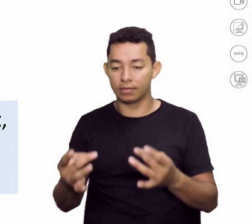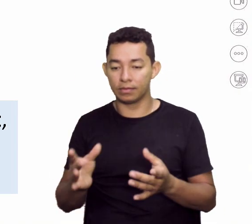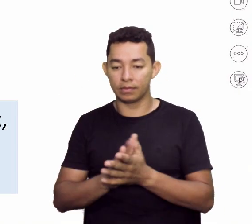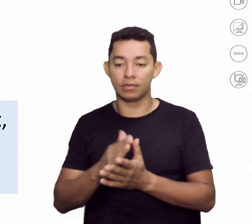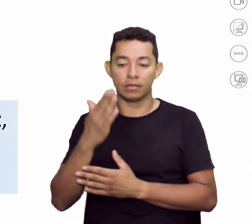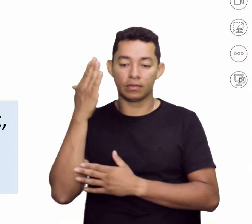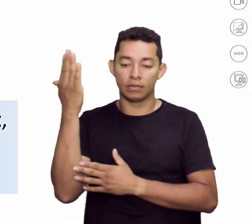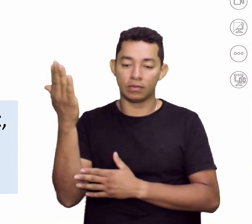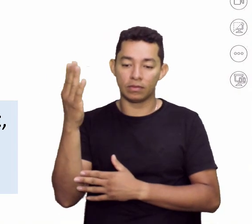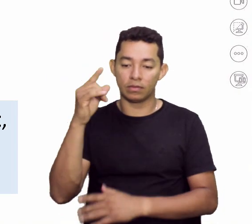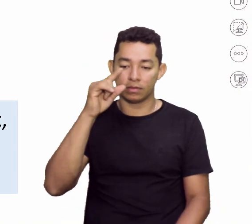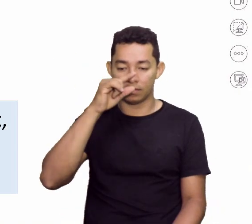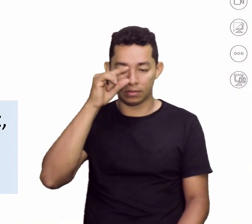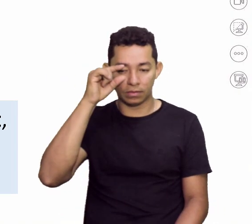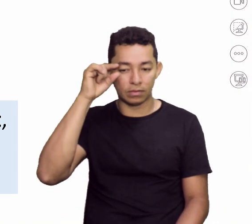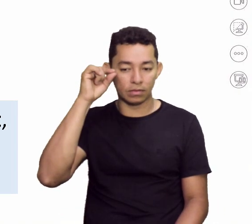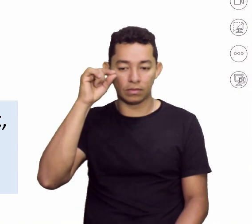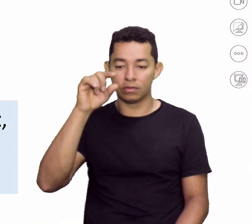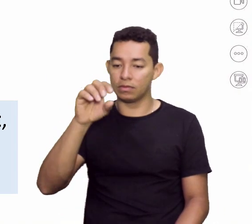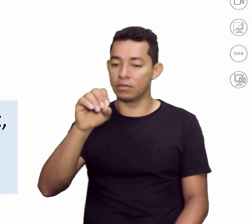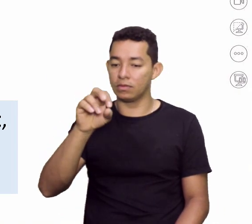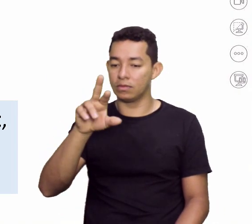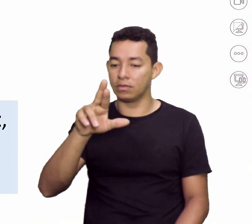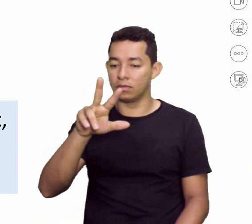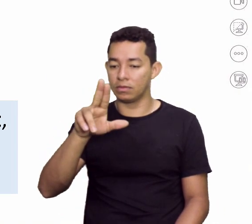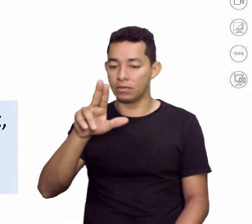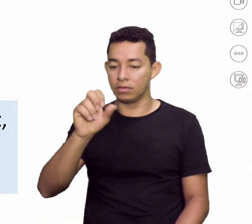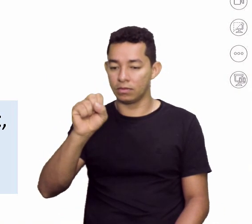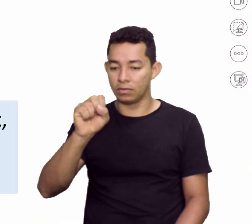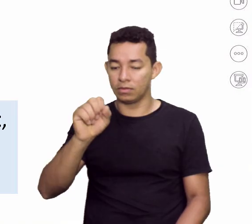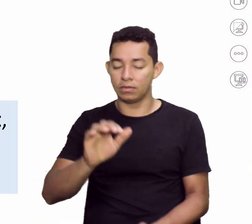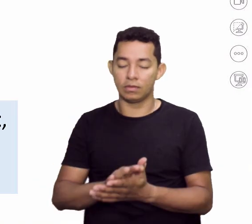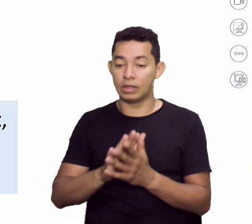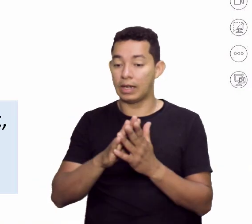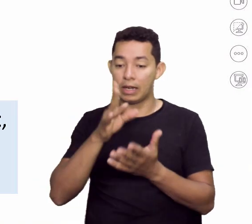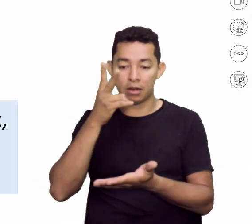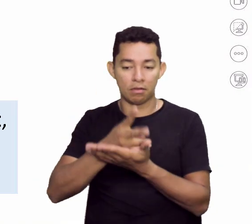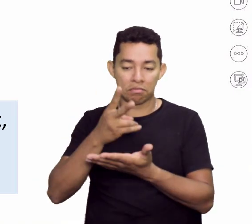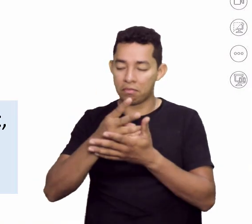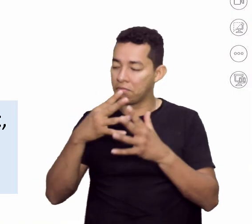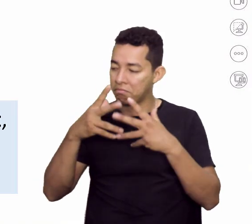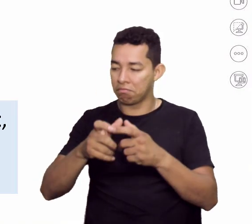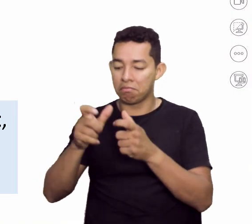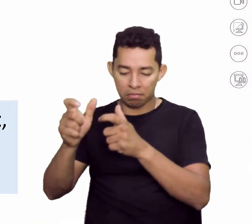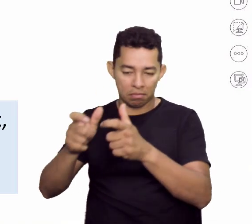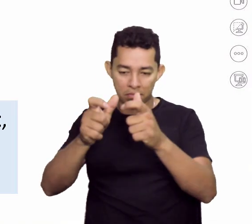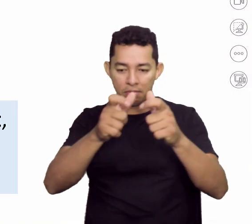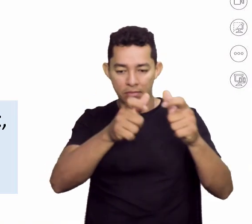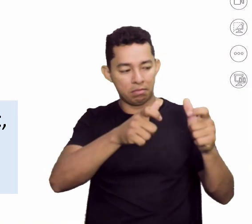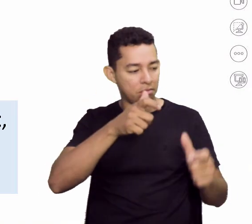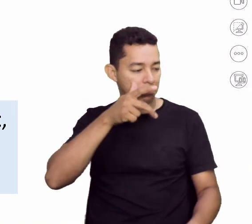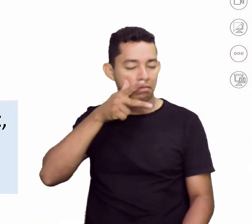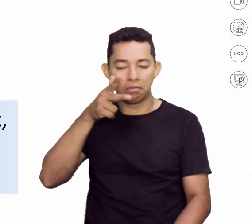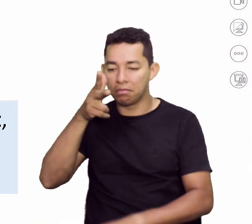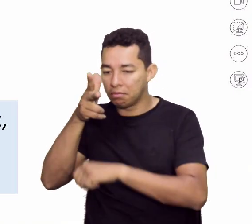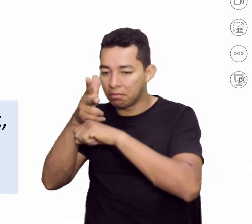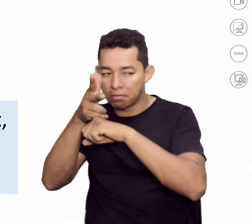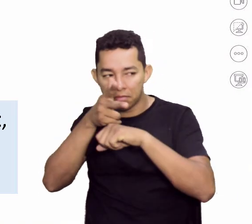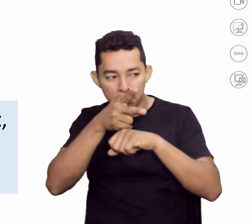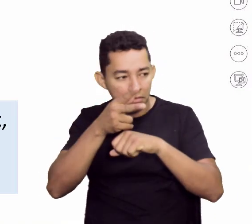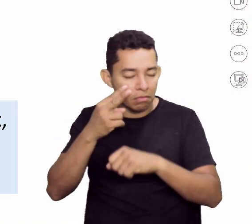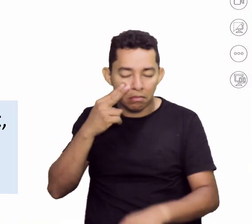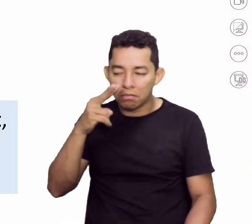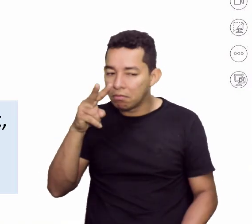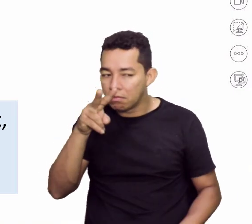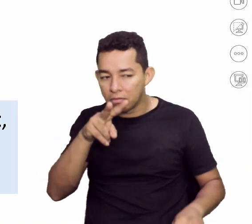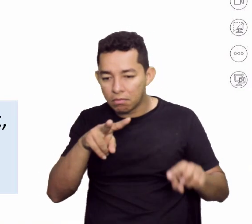olho de Horus, que diz que o olho de Horus estava em toda parte, vigiando todos os seus atos. Então, uma